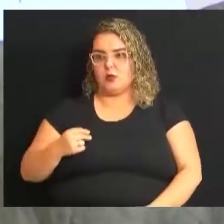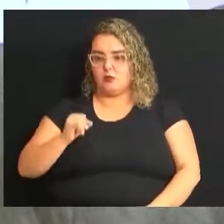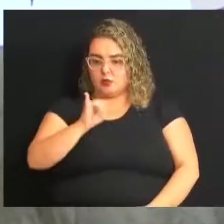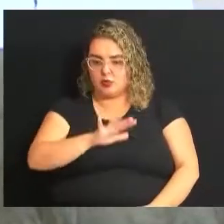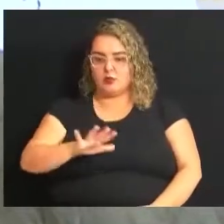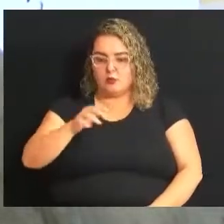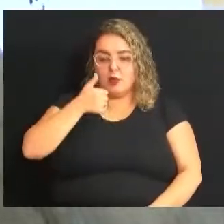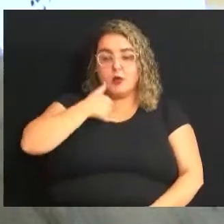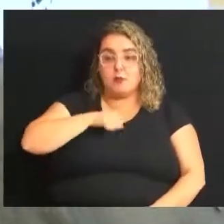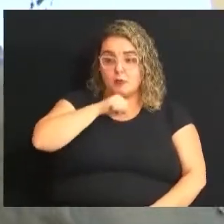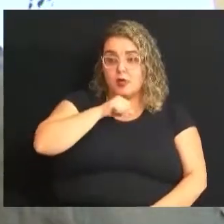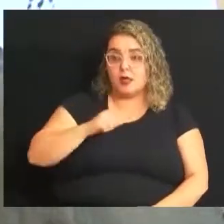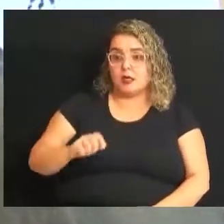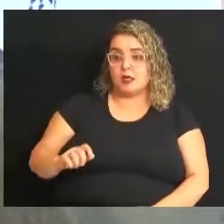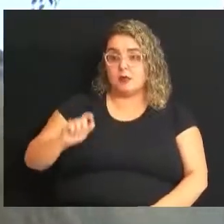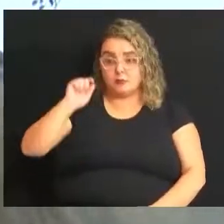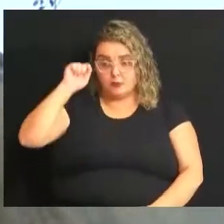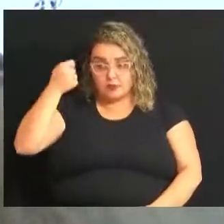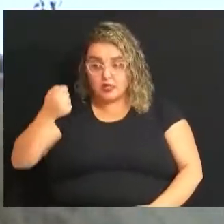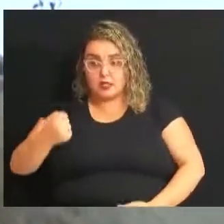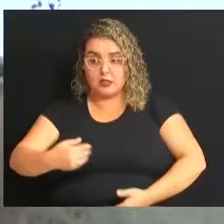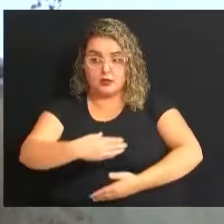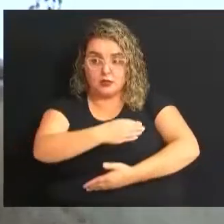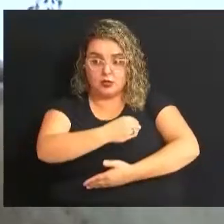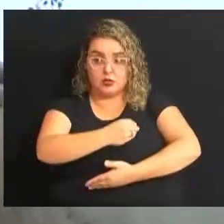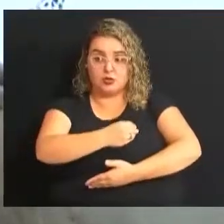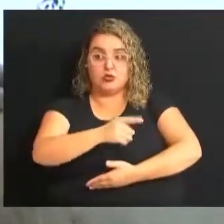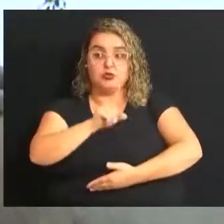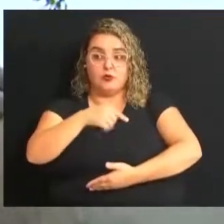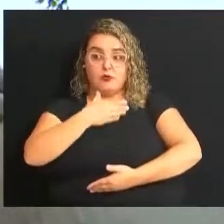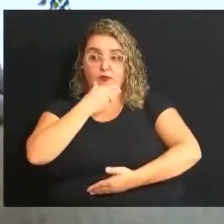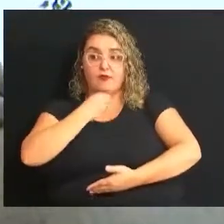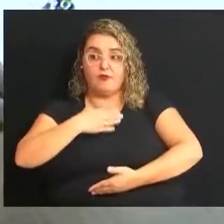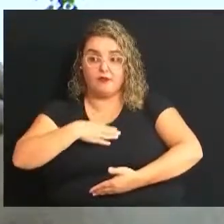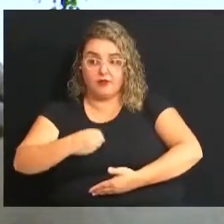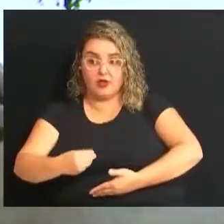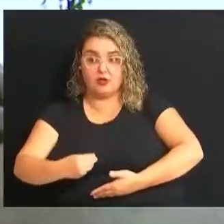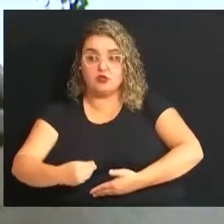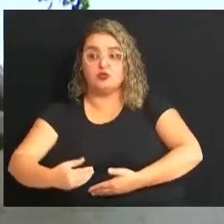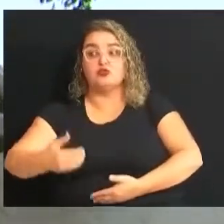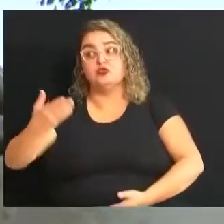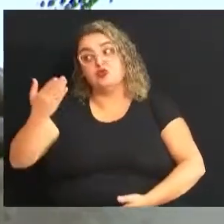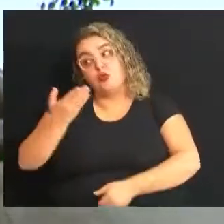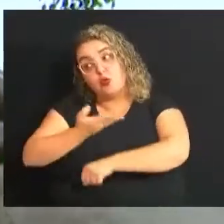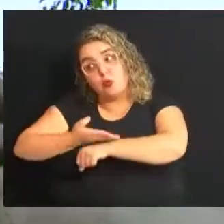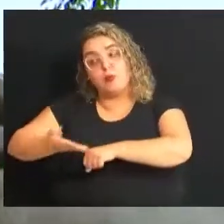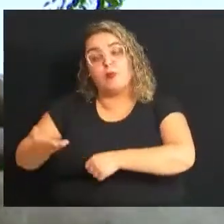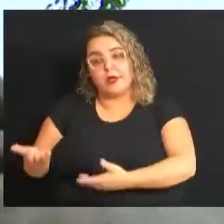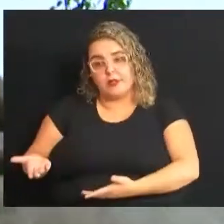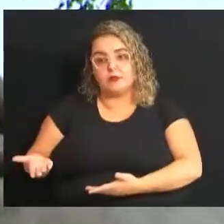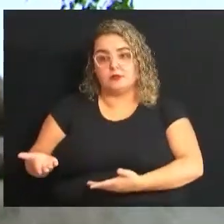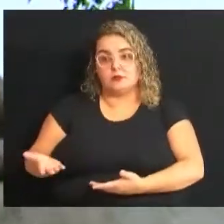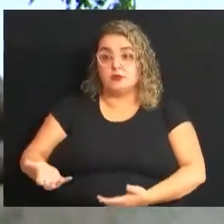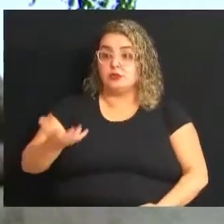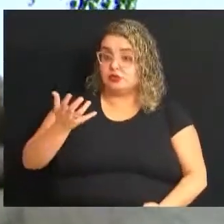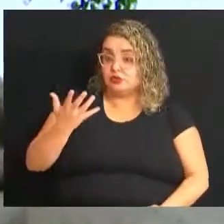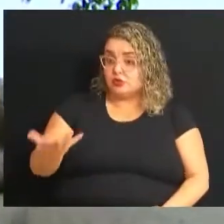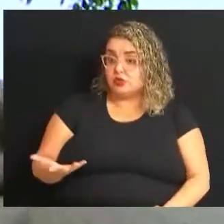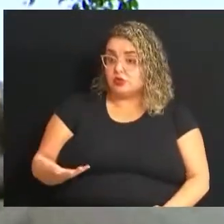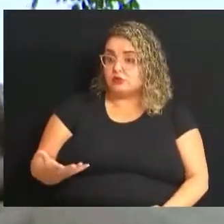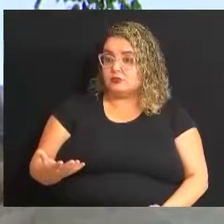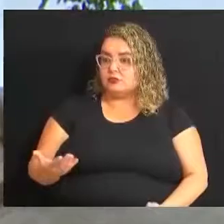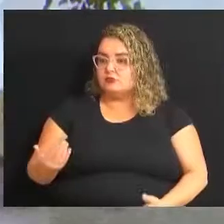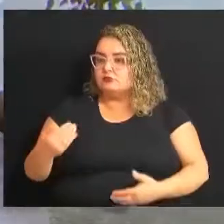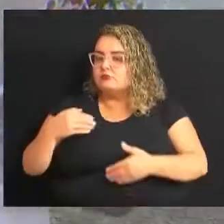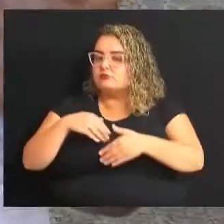preta alimentando o filho de um branco e de novo evidenciando ou querendo, mesmo que de forma